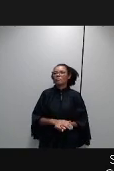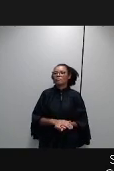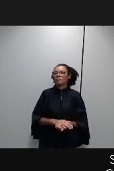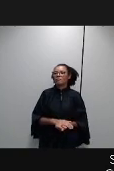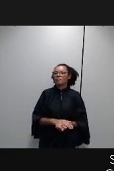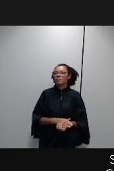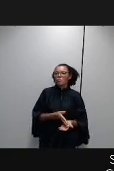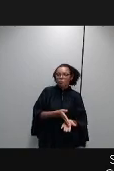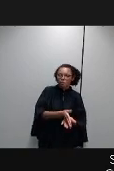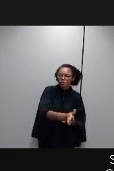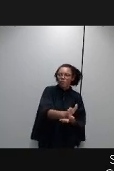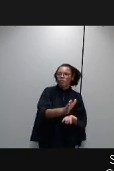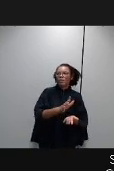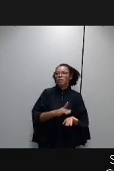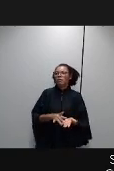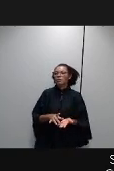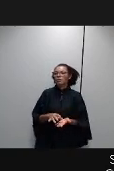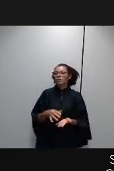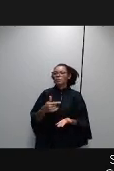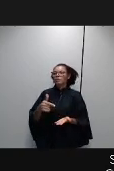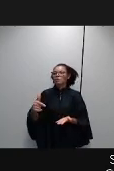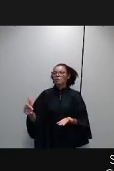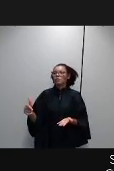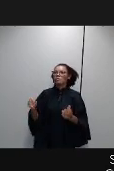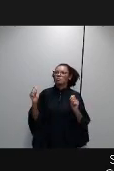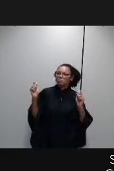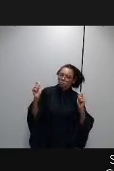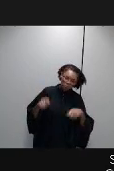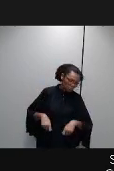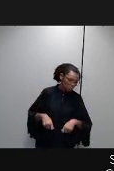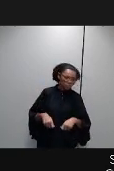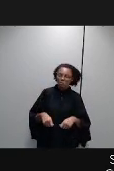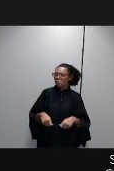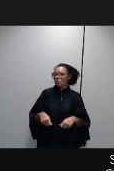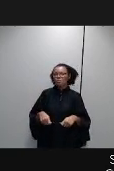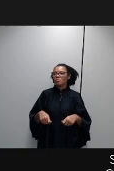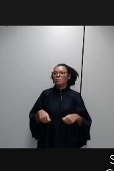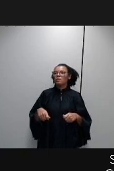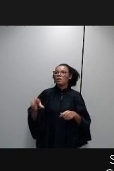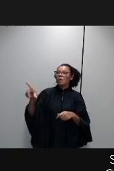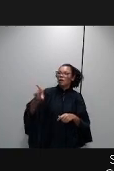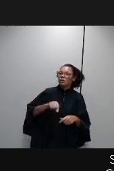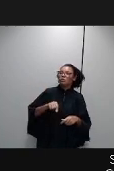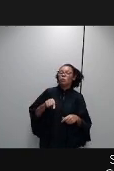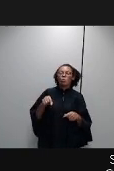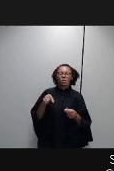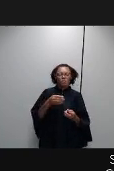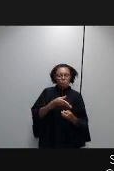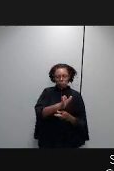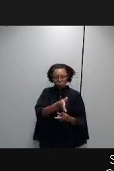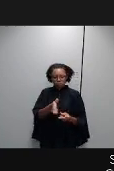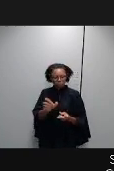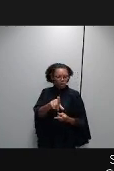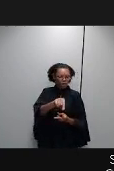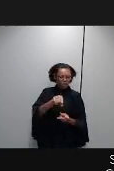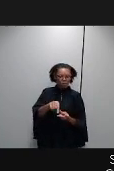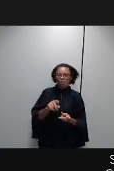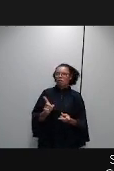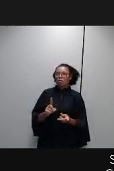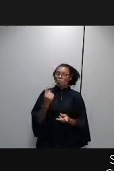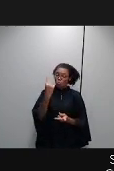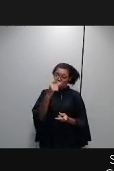e não seria possível a escolha do Piscinão no sentido de que a fazenda